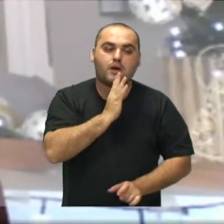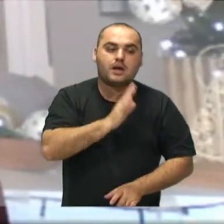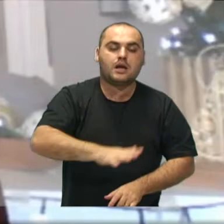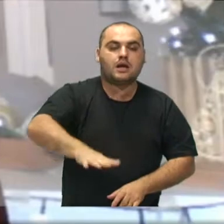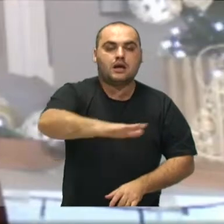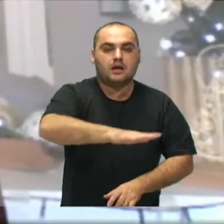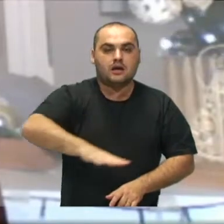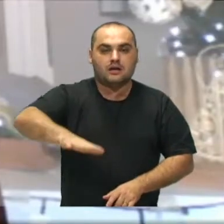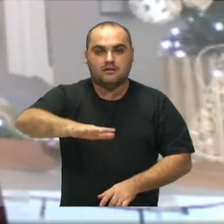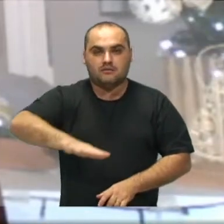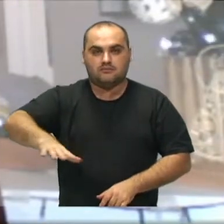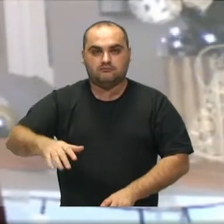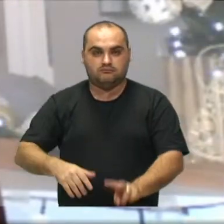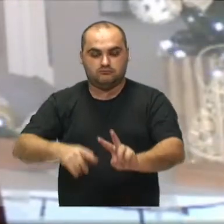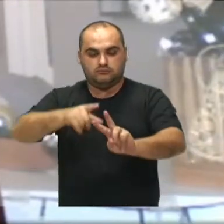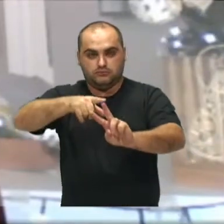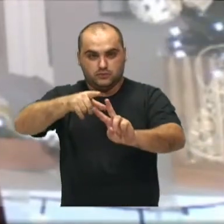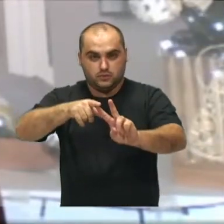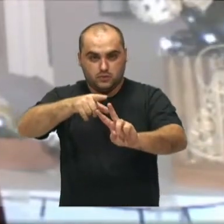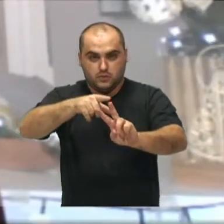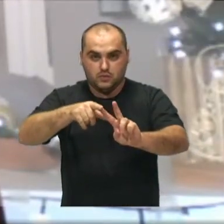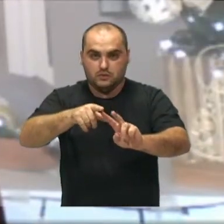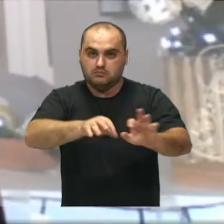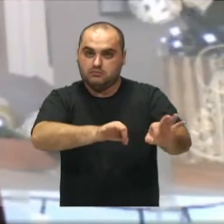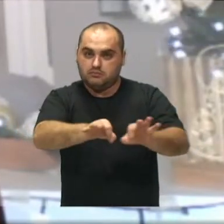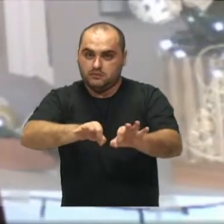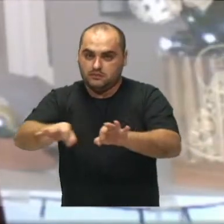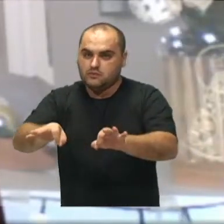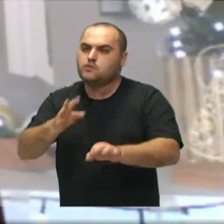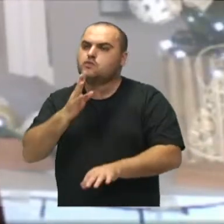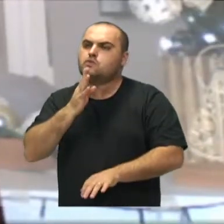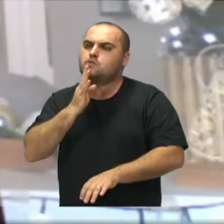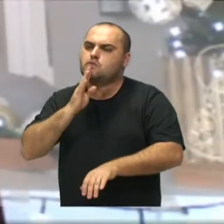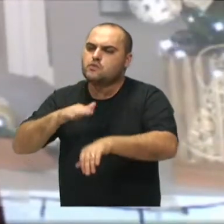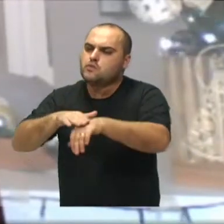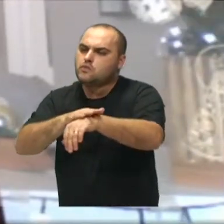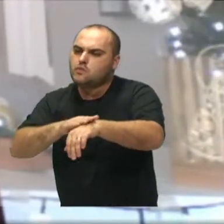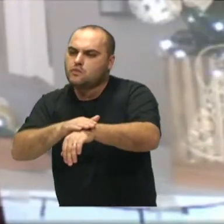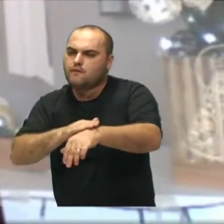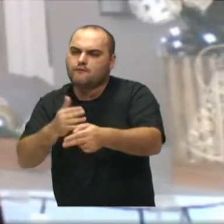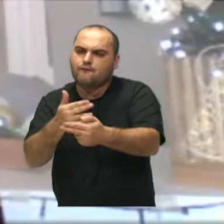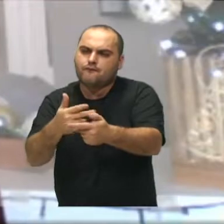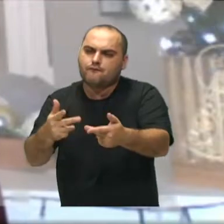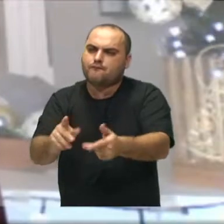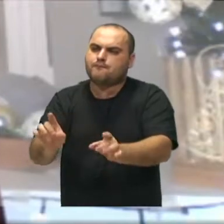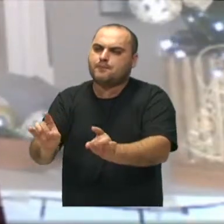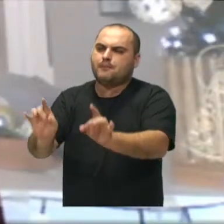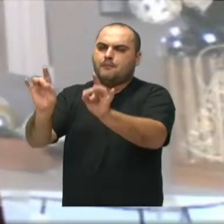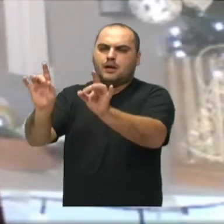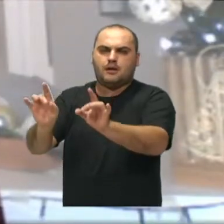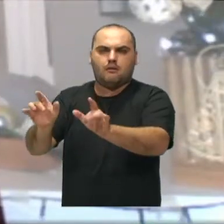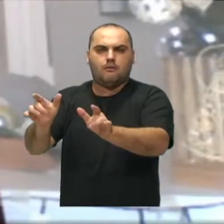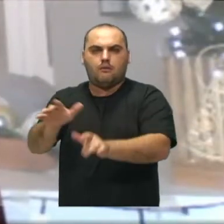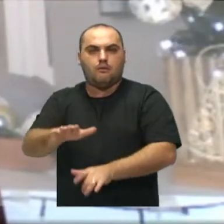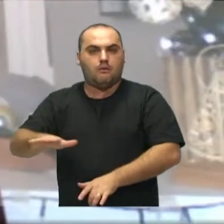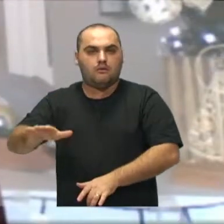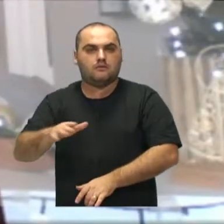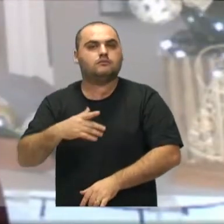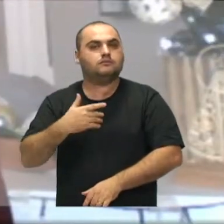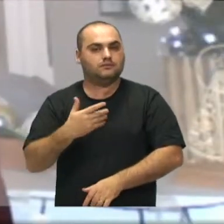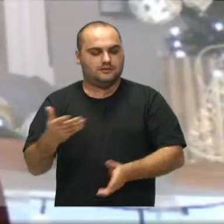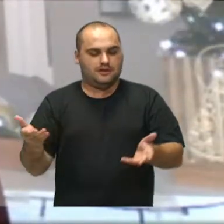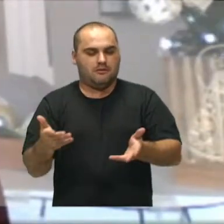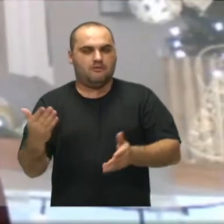Eu fiz 2 planos de governo depois disso, então conversei com vários especialistas de todas as áreas e estou vindo agora nesse